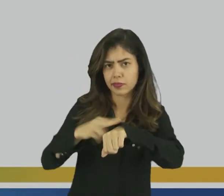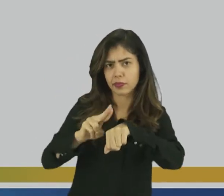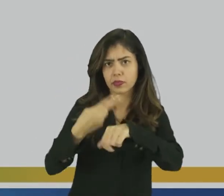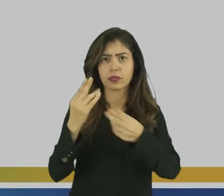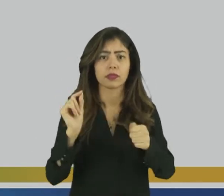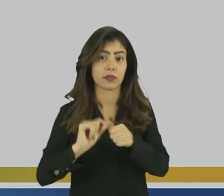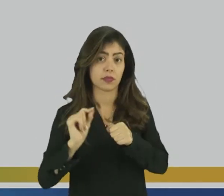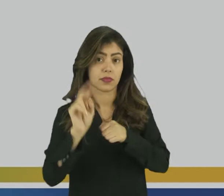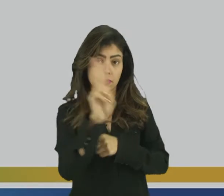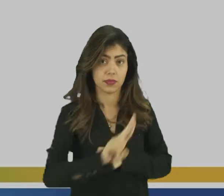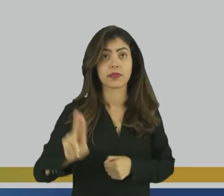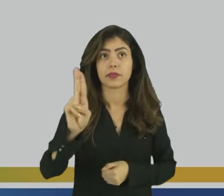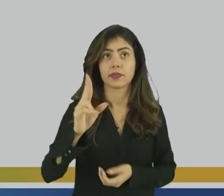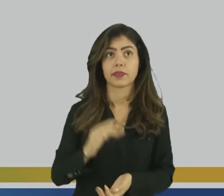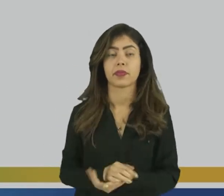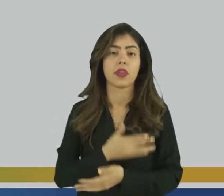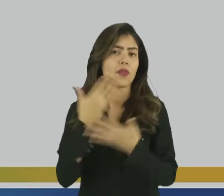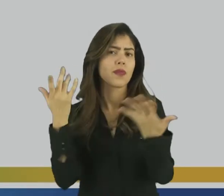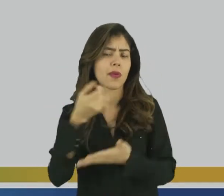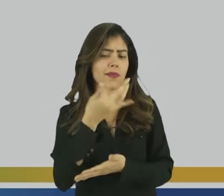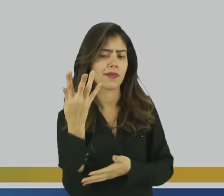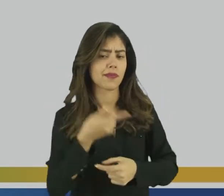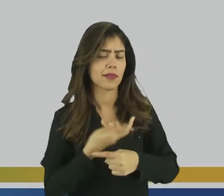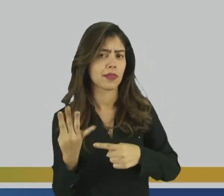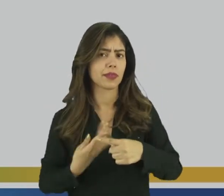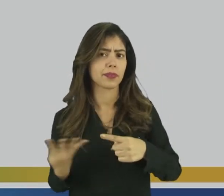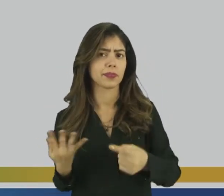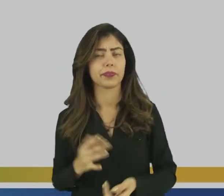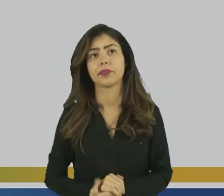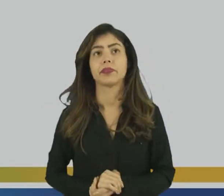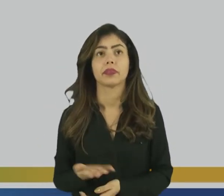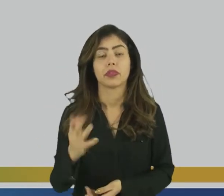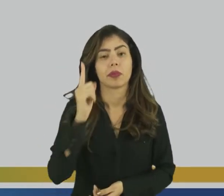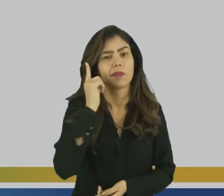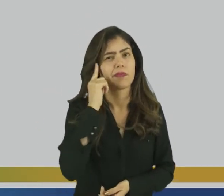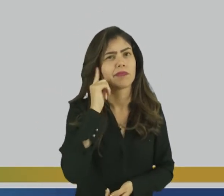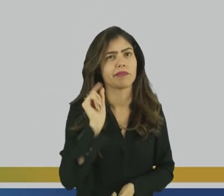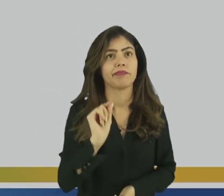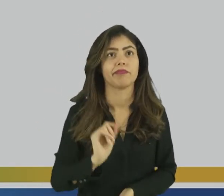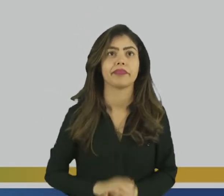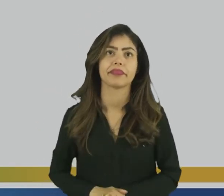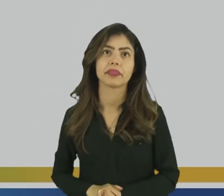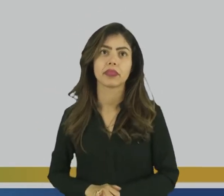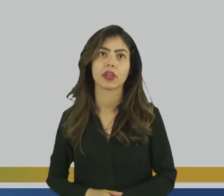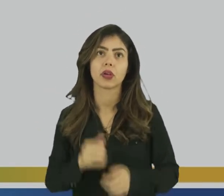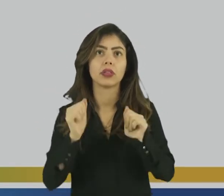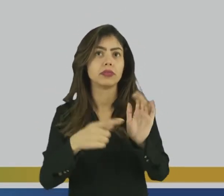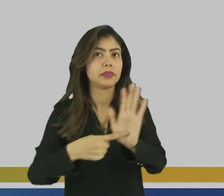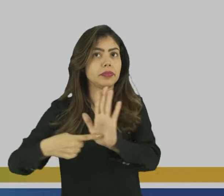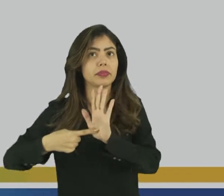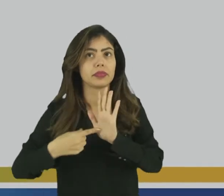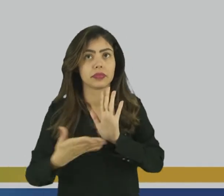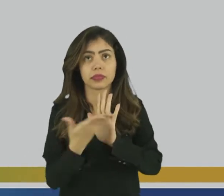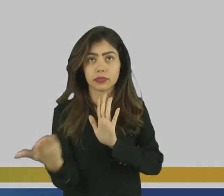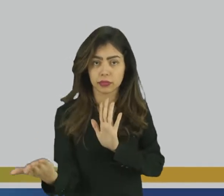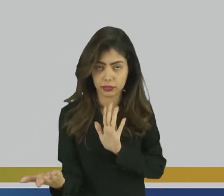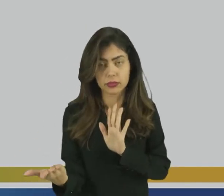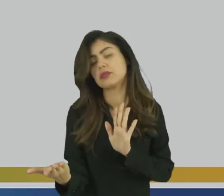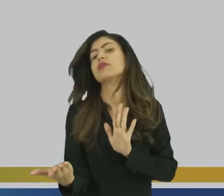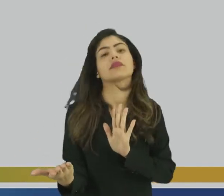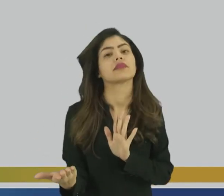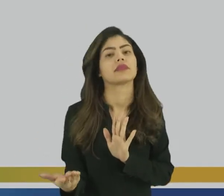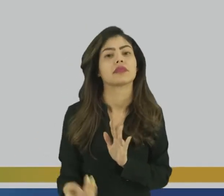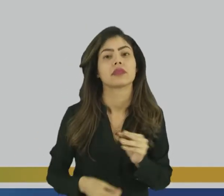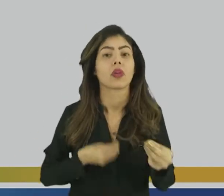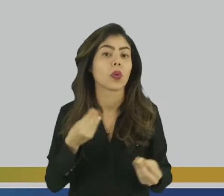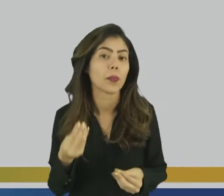para fazer essa receita, a fração que representa essa quantidade, certo? Então vamos pensar assim, ó. Nós podemos representar essa